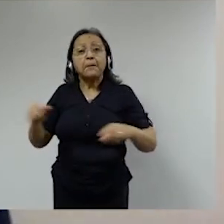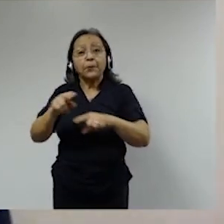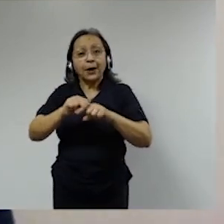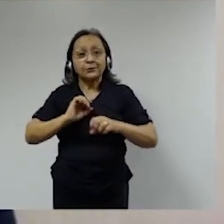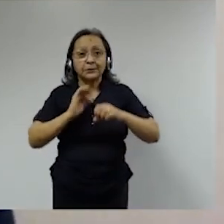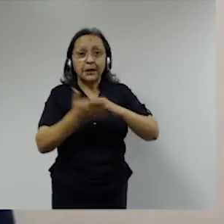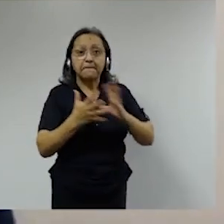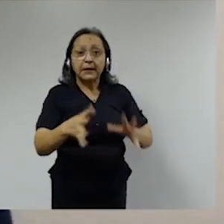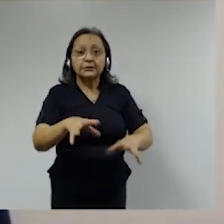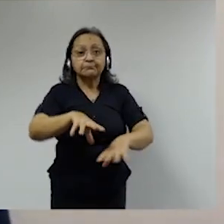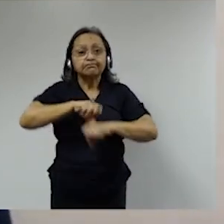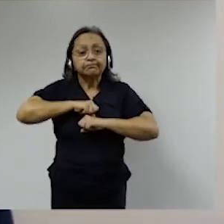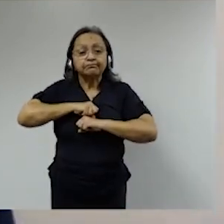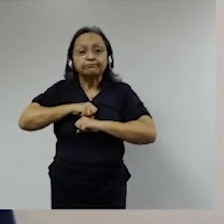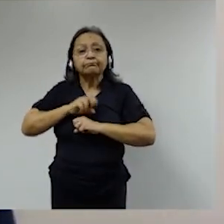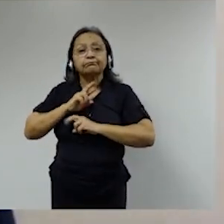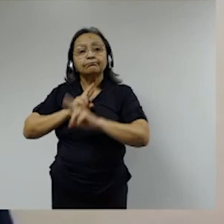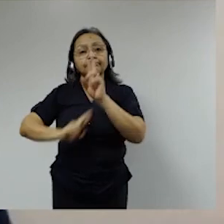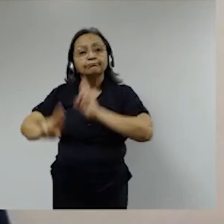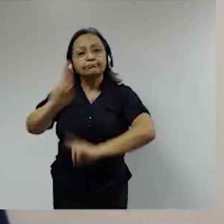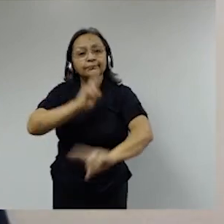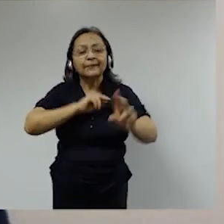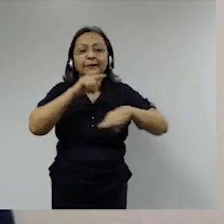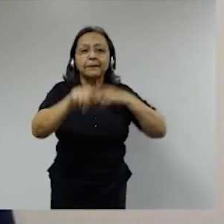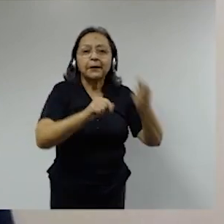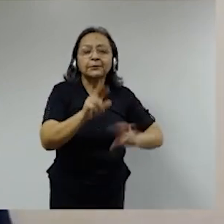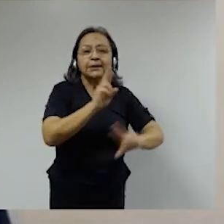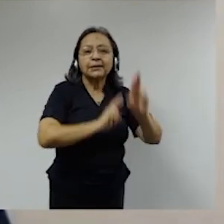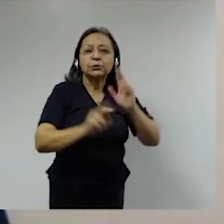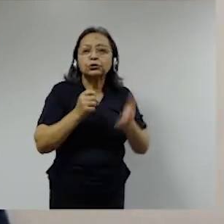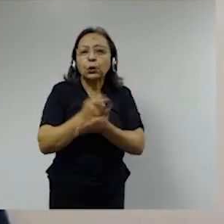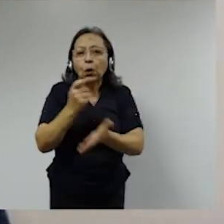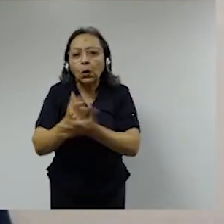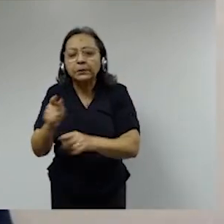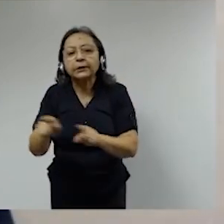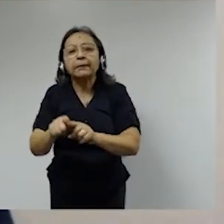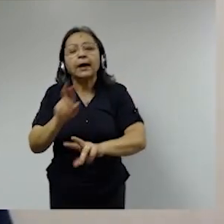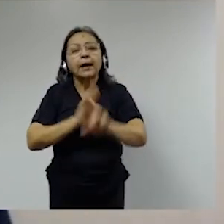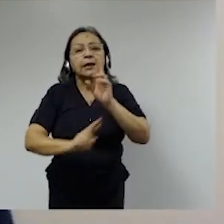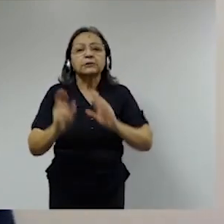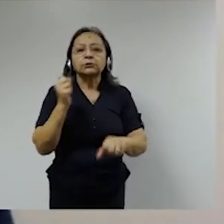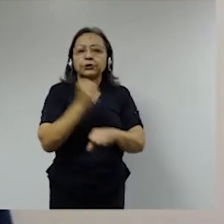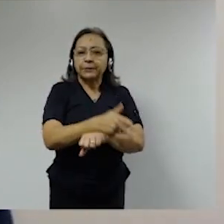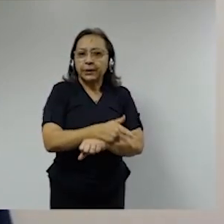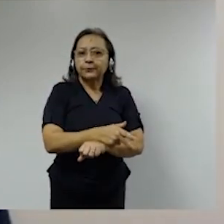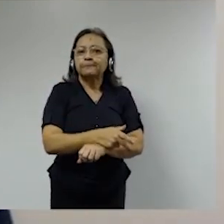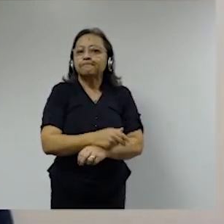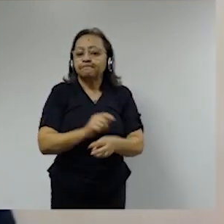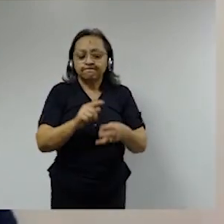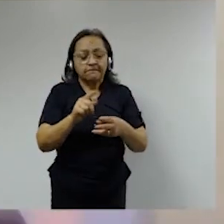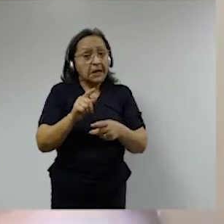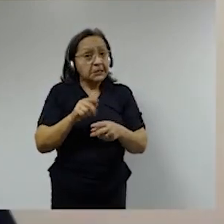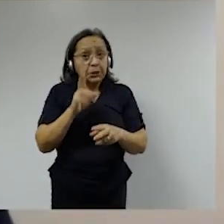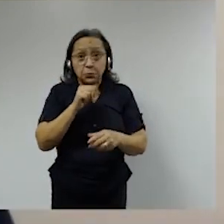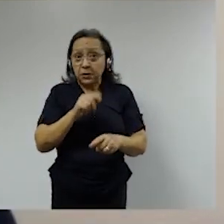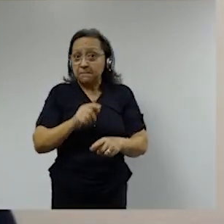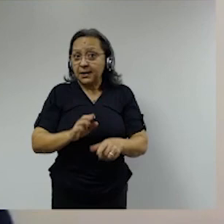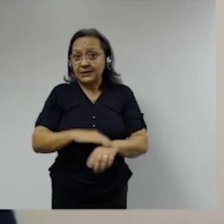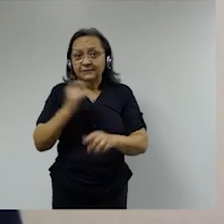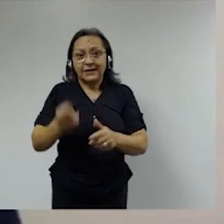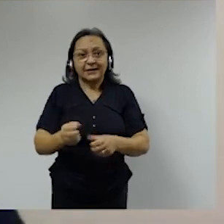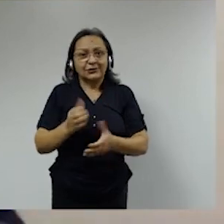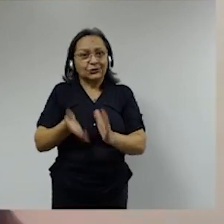se incorporaram às nossas relações de trabalho, às nossas relações de consumo, às nossas relações de emprego, e que jamais vão se afastar dela. Esse é o